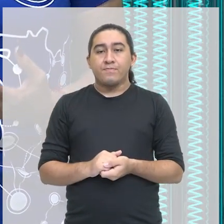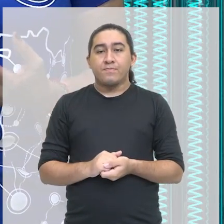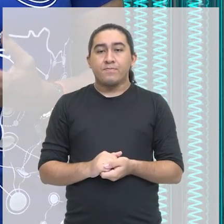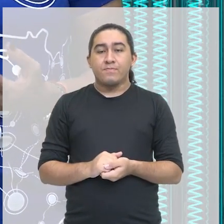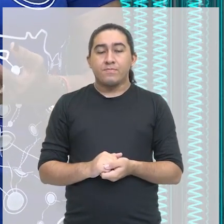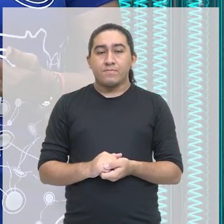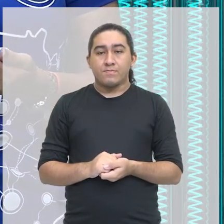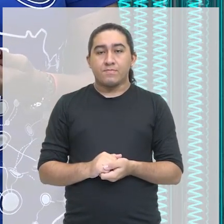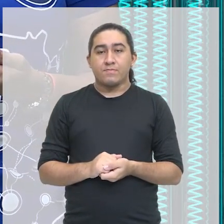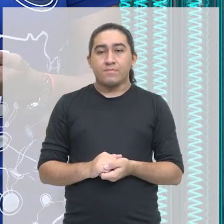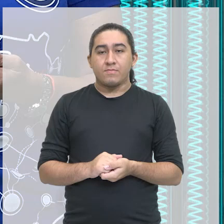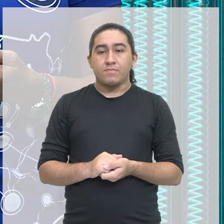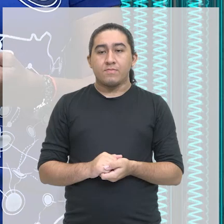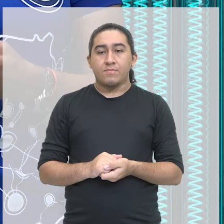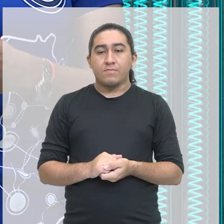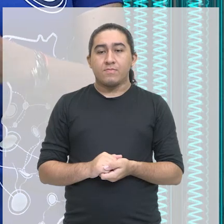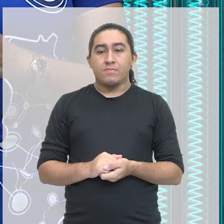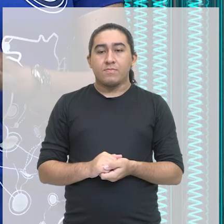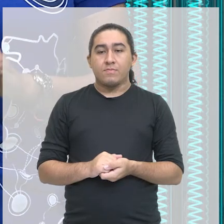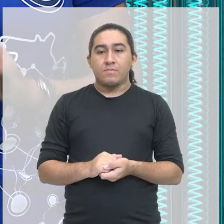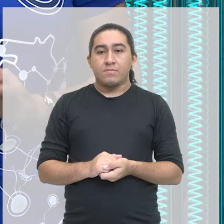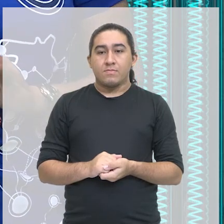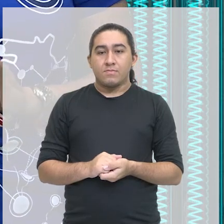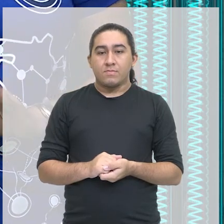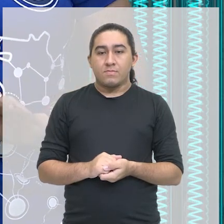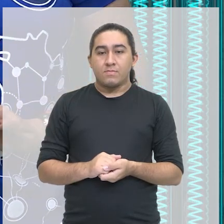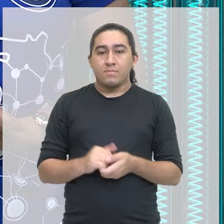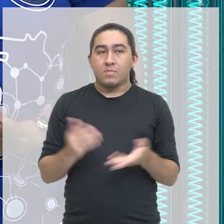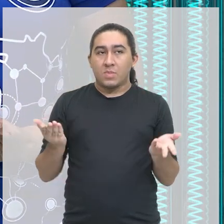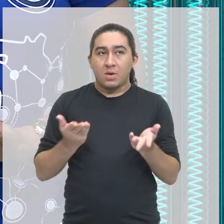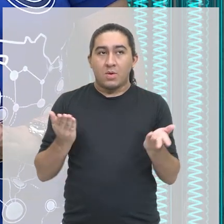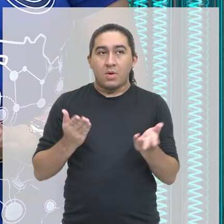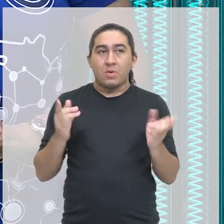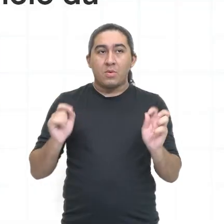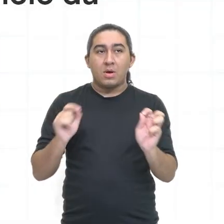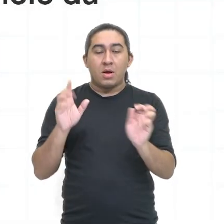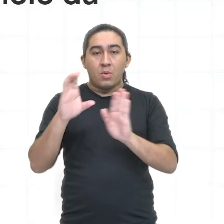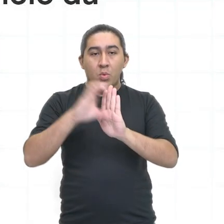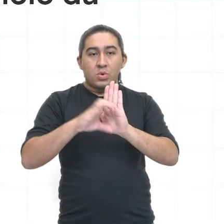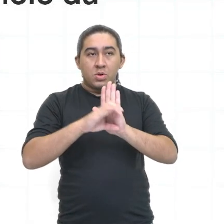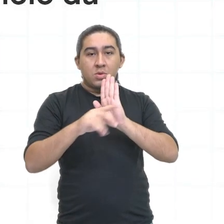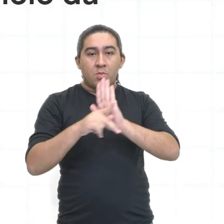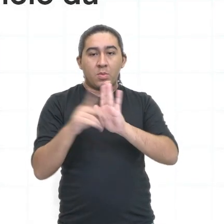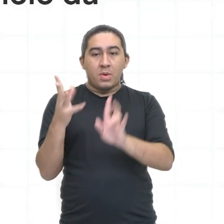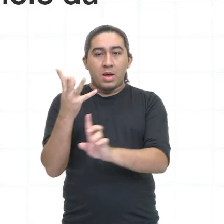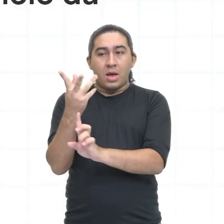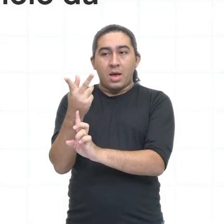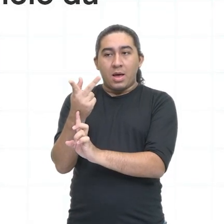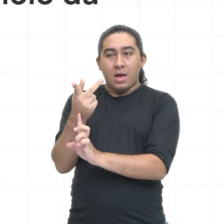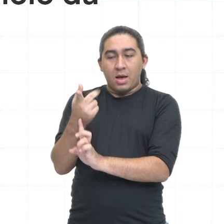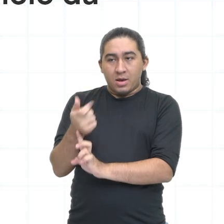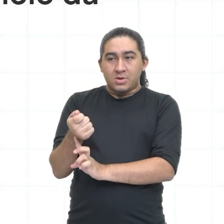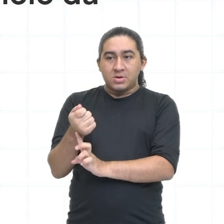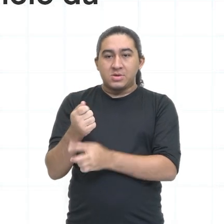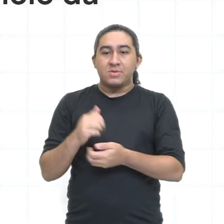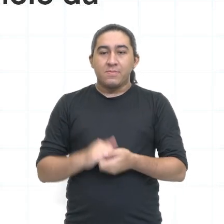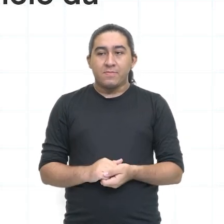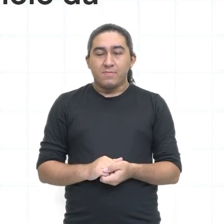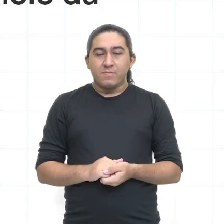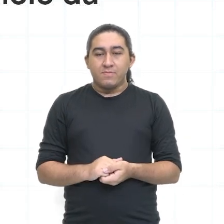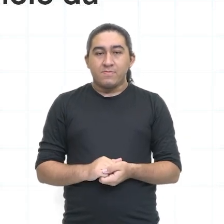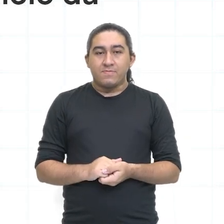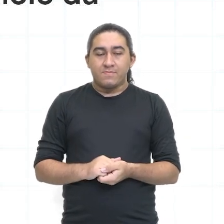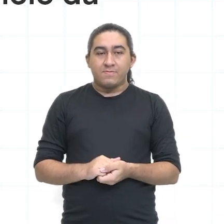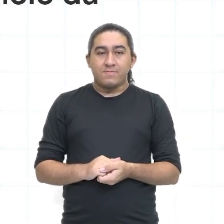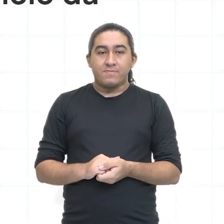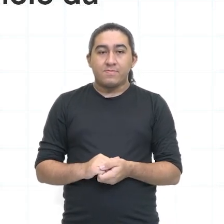agora vamos conceituar para vocês o que vem ser a arte contemporânea. Bem, a arte contemporânea ela